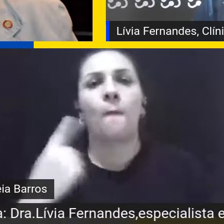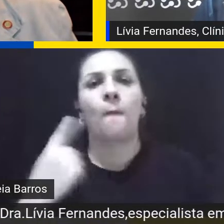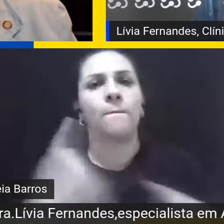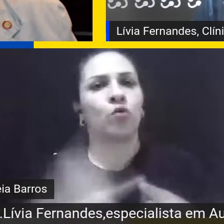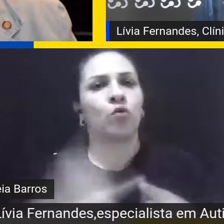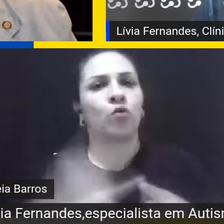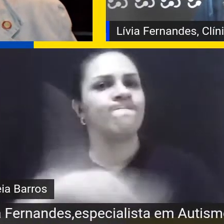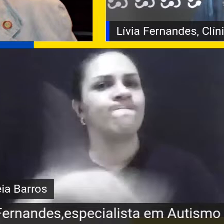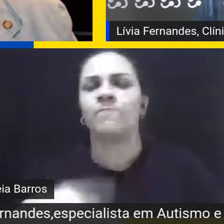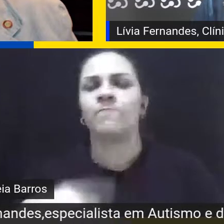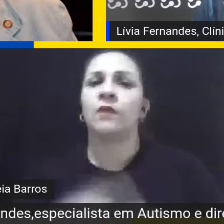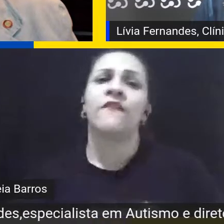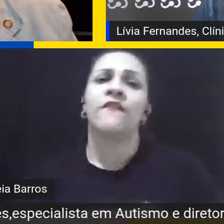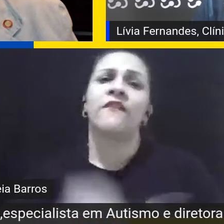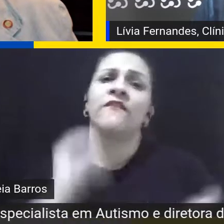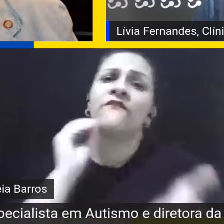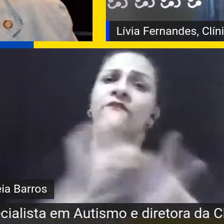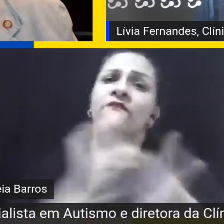por falta